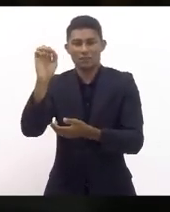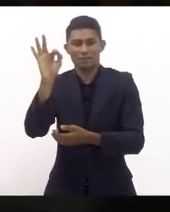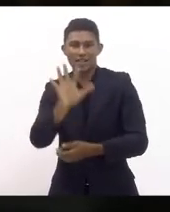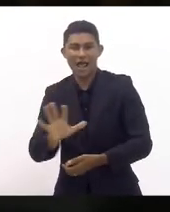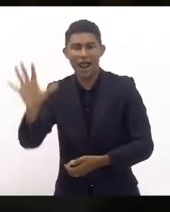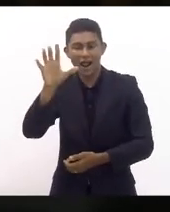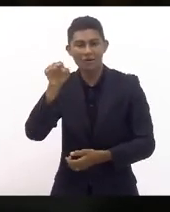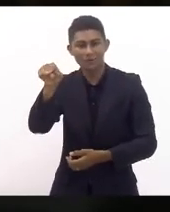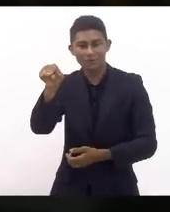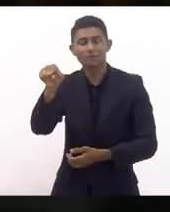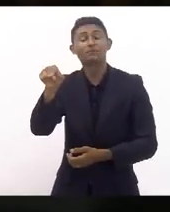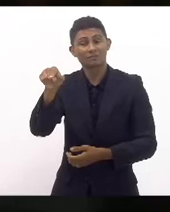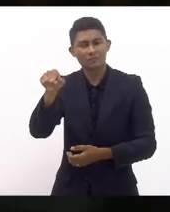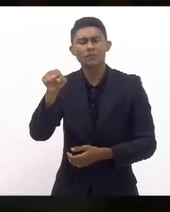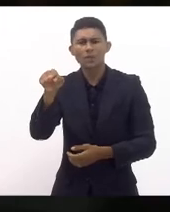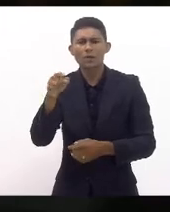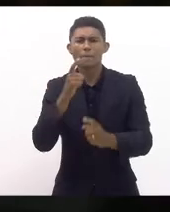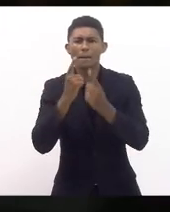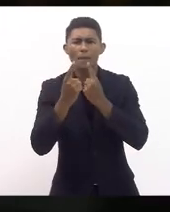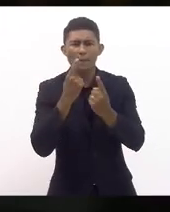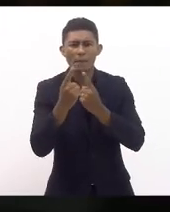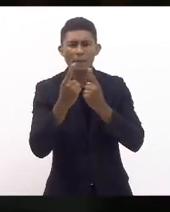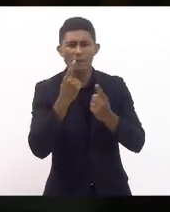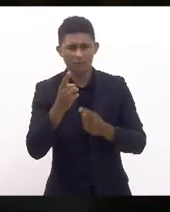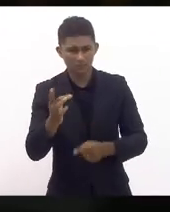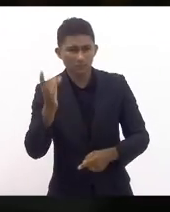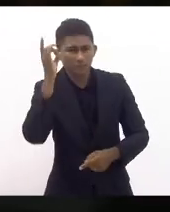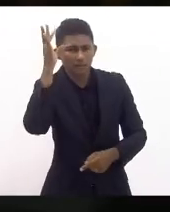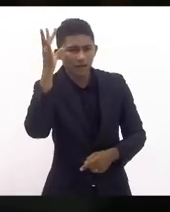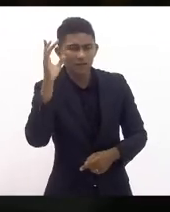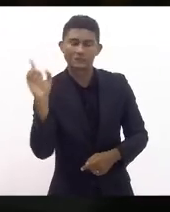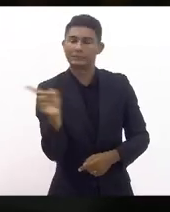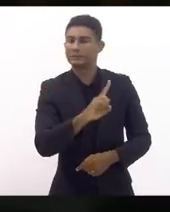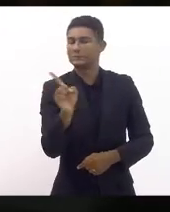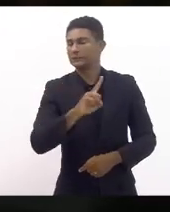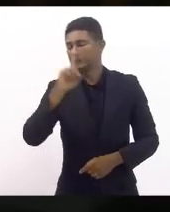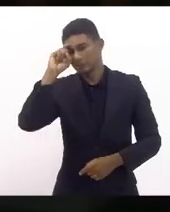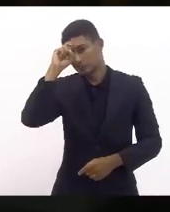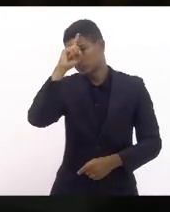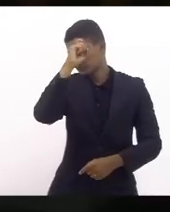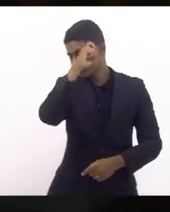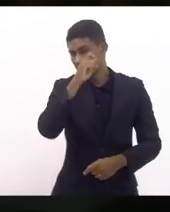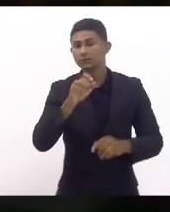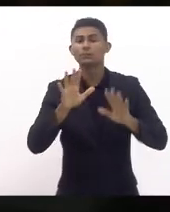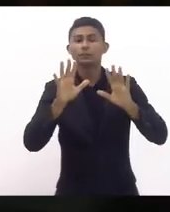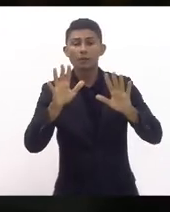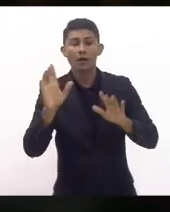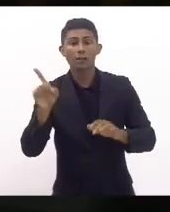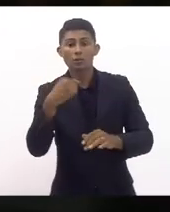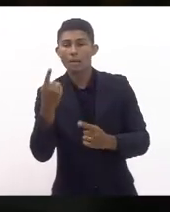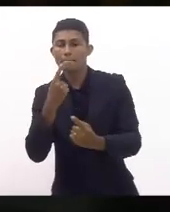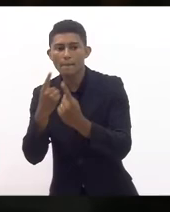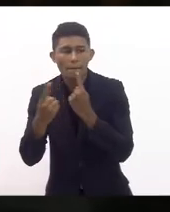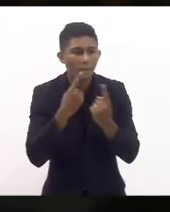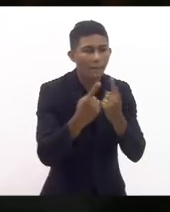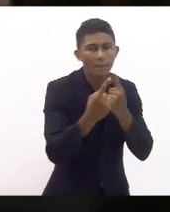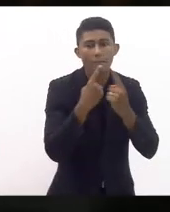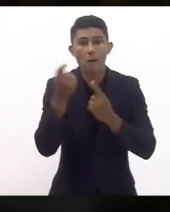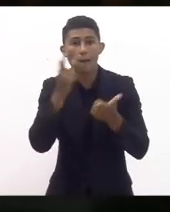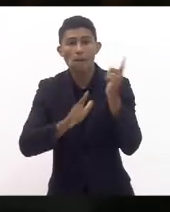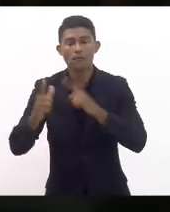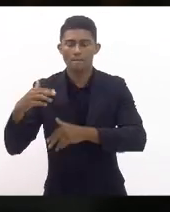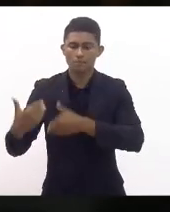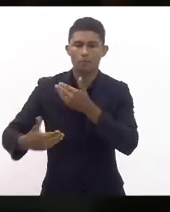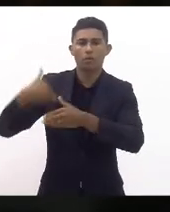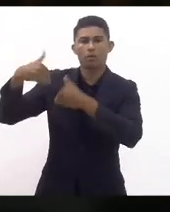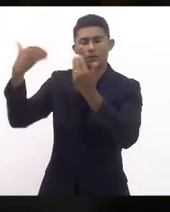discussão muito dura, né, Bruno? E essa discussão nos fez, de alguma forma, evoluir e fez também com